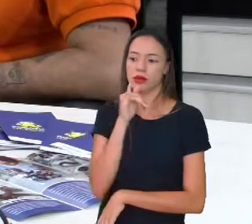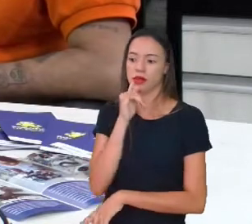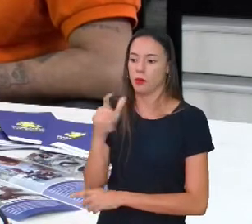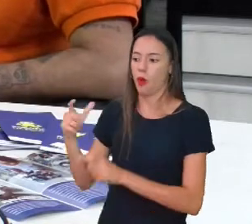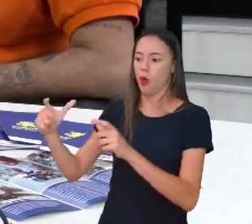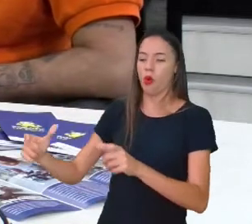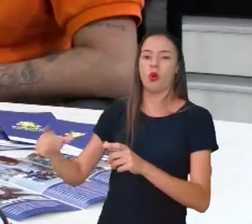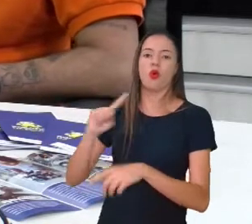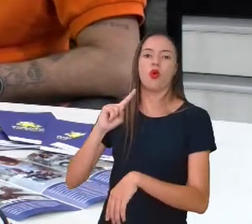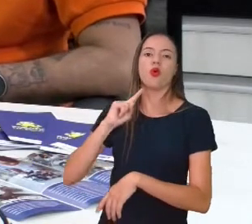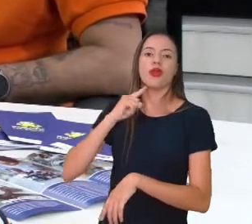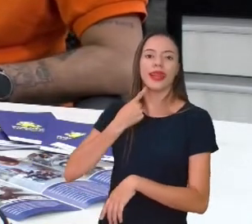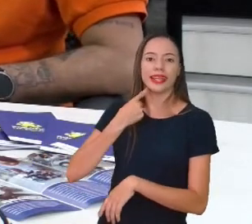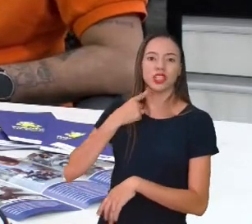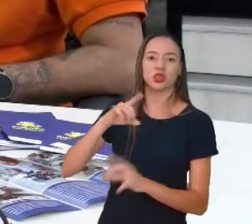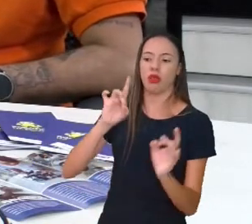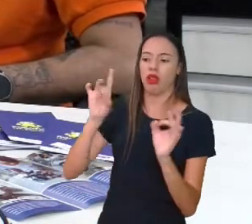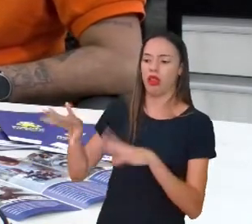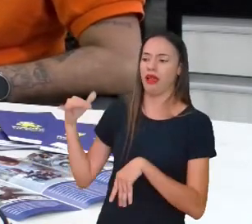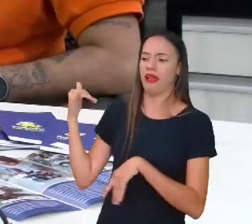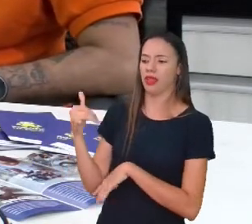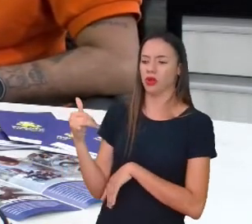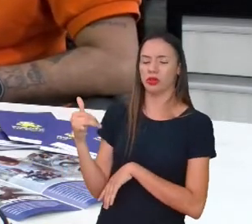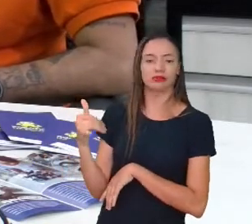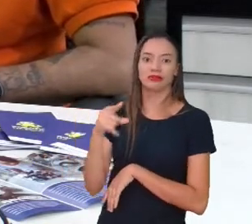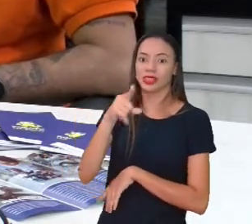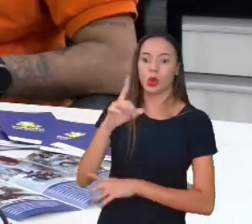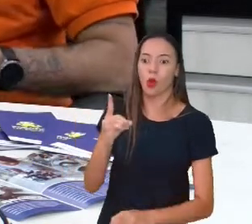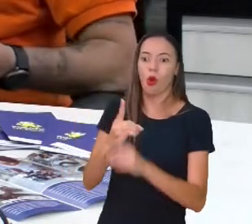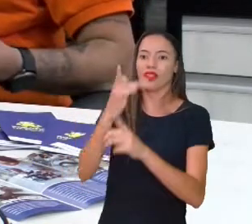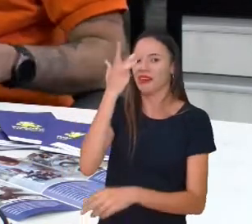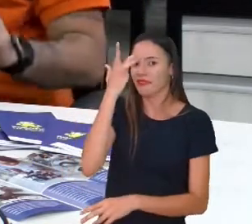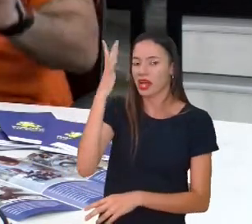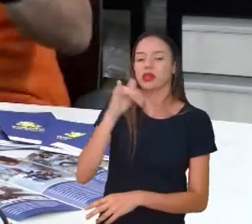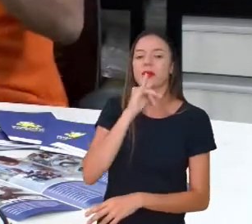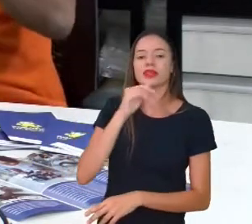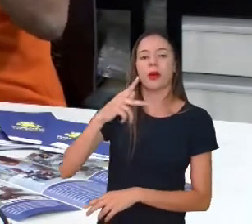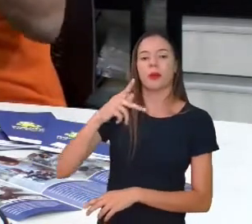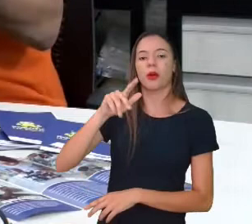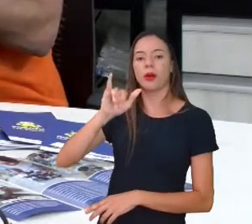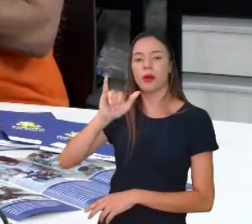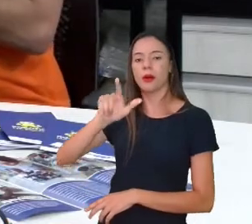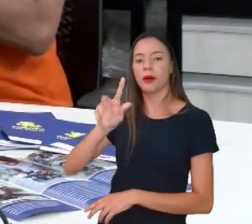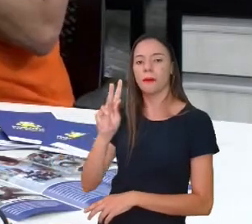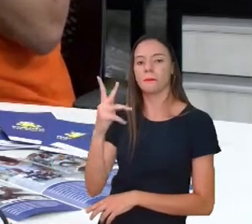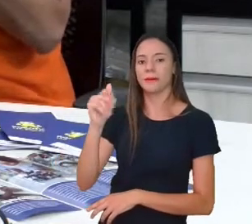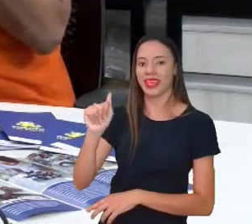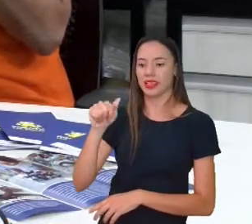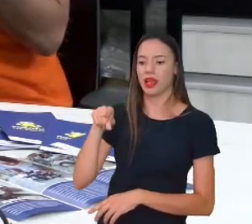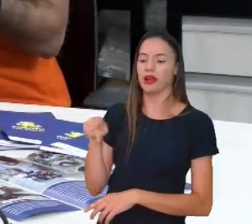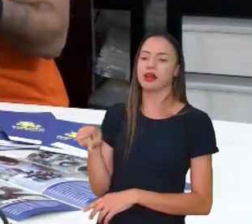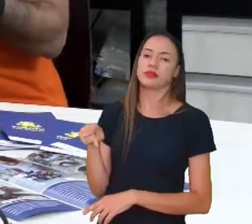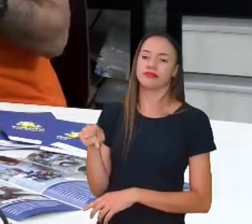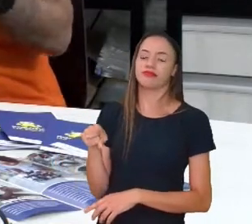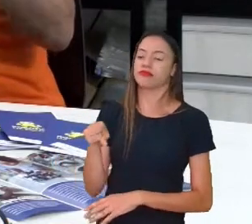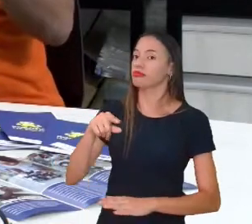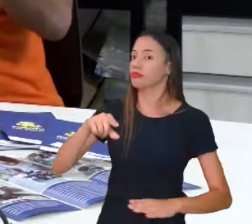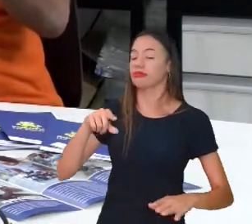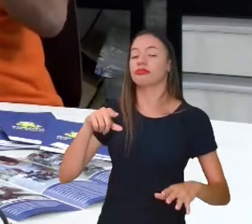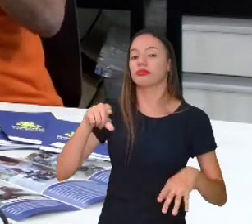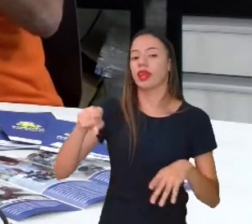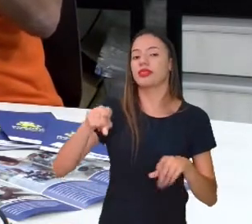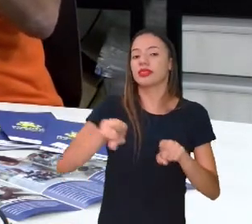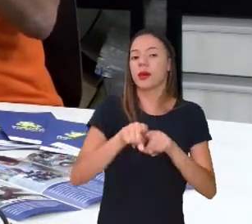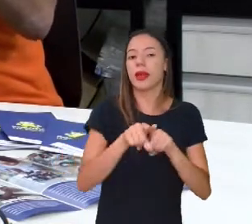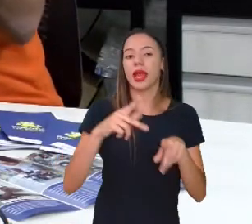encontrar muito facilmente onde você joga a pilha, que não pega mais. E a pilha, né, Carla, ela é muito emblemática, assim,